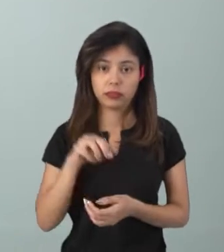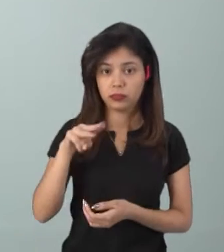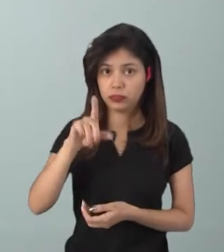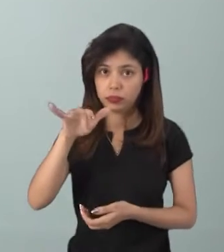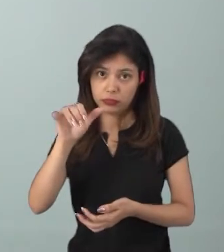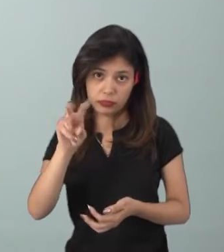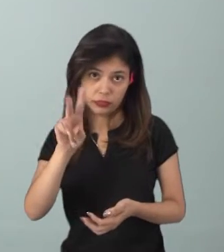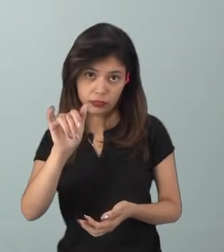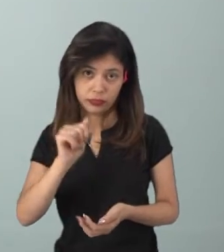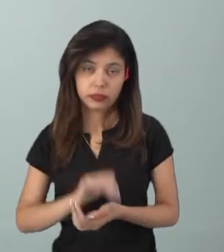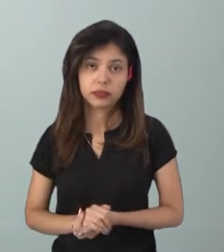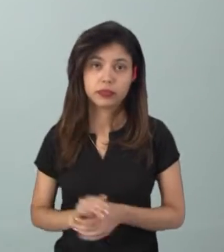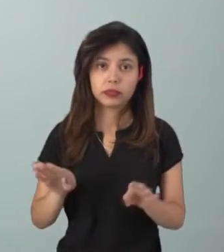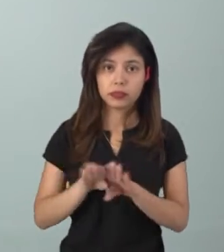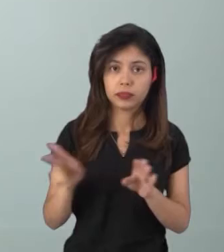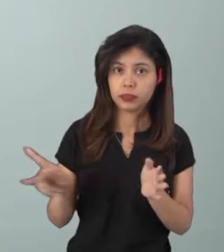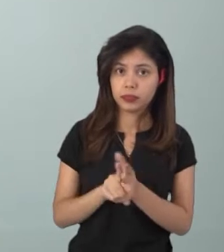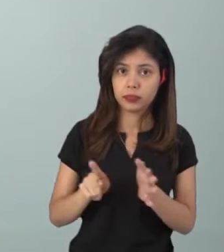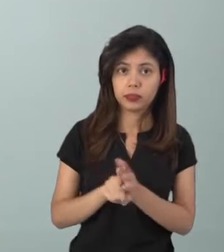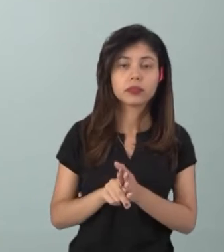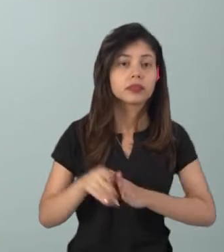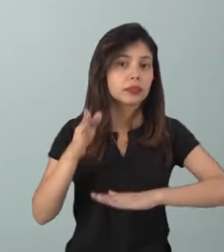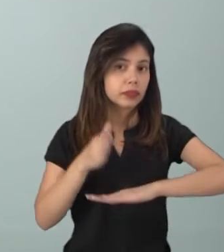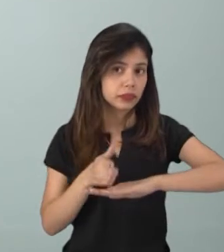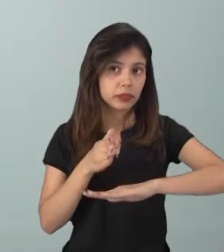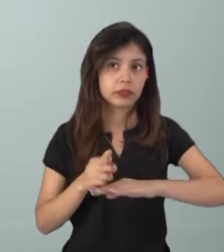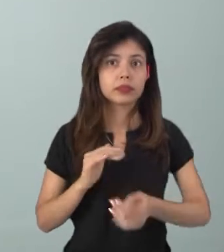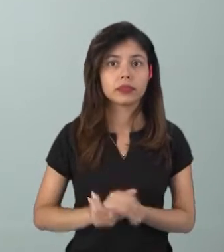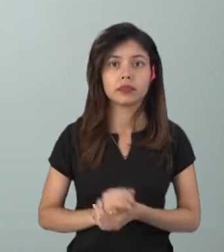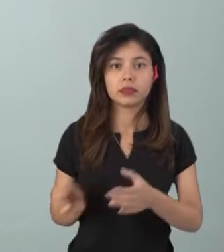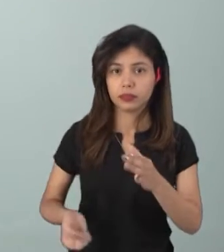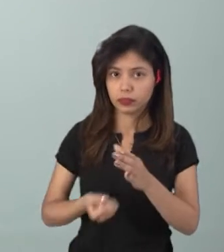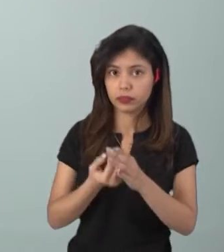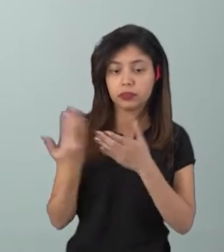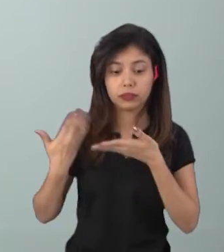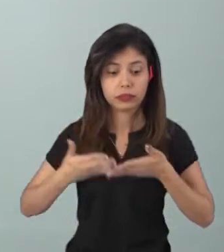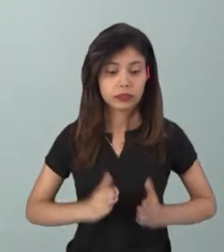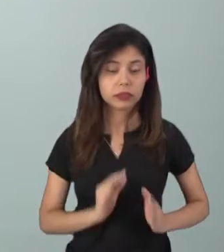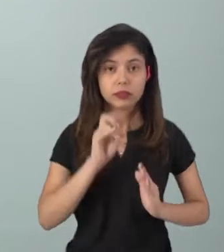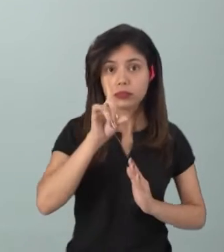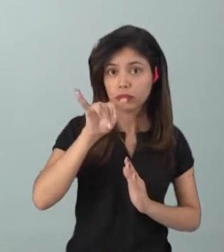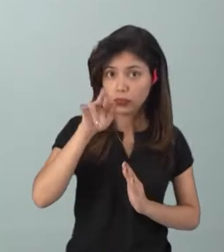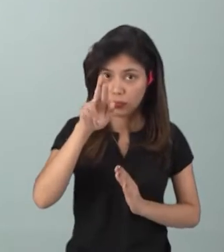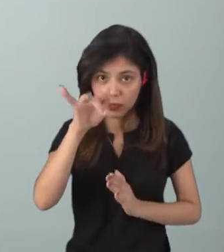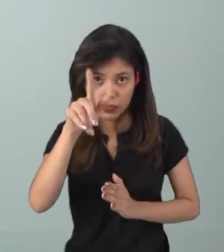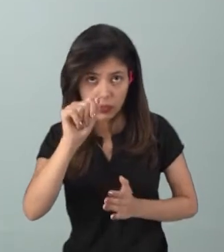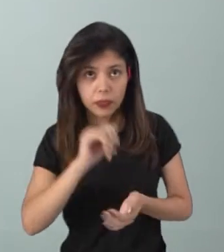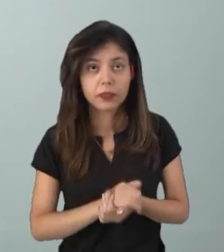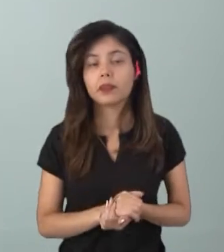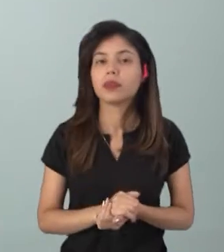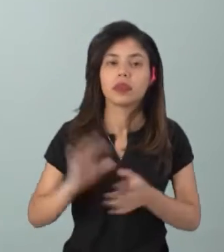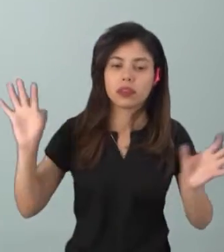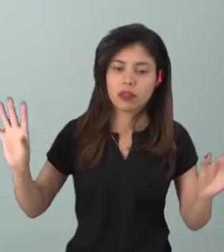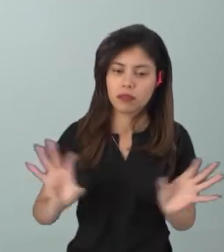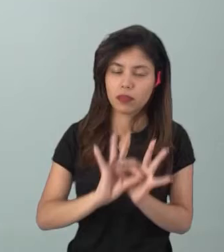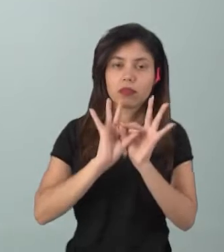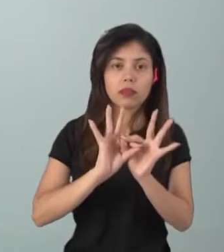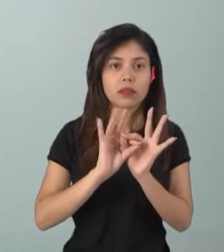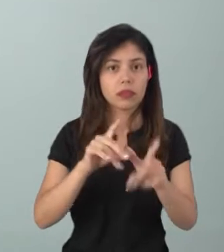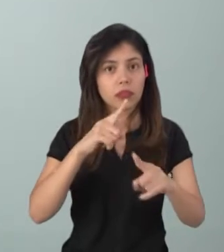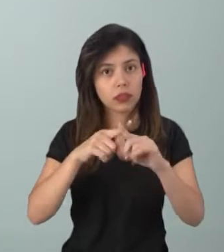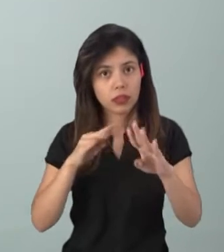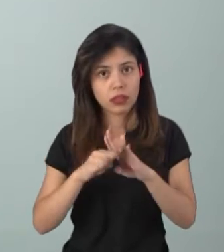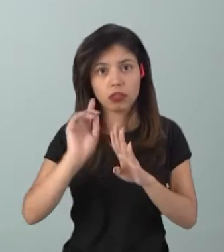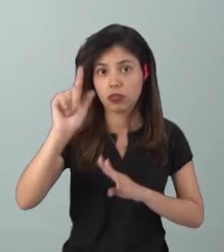a moderna, que foi justamente o nascimento do iluminismo, das ideias que não estavam vinculadas à igreja, começa a